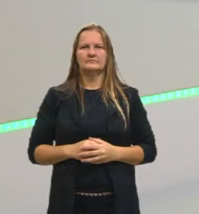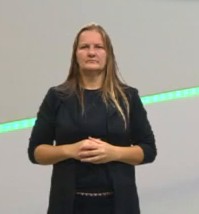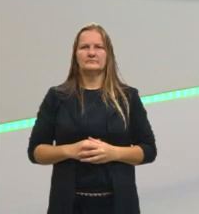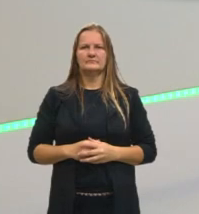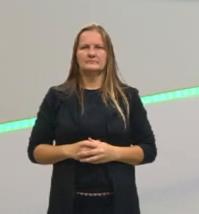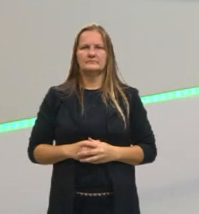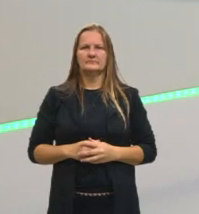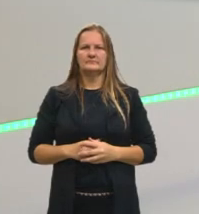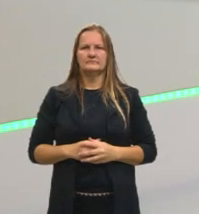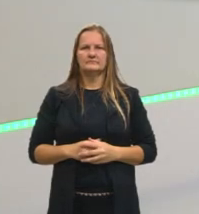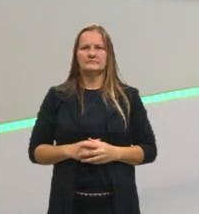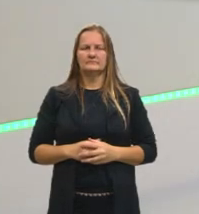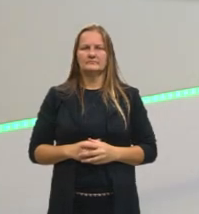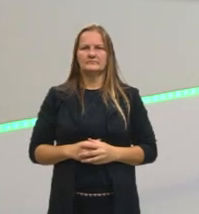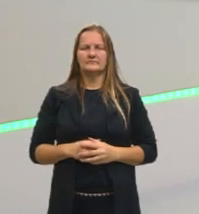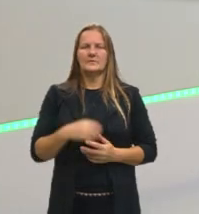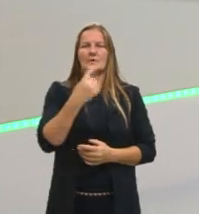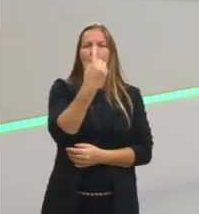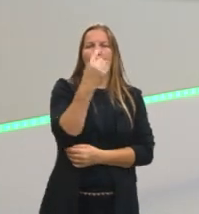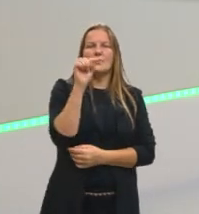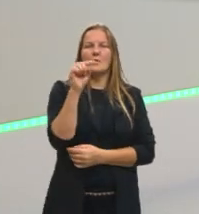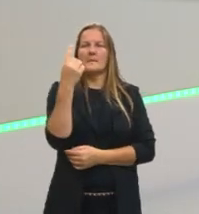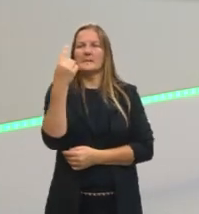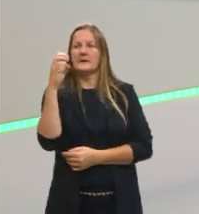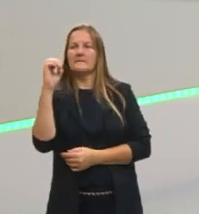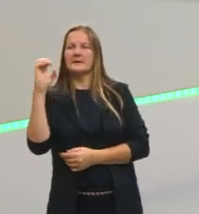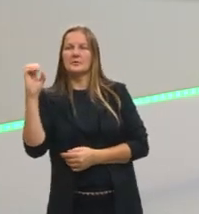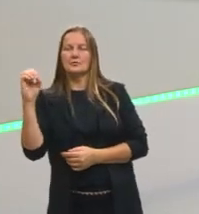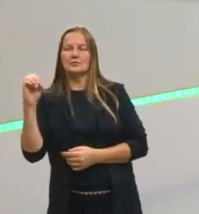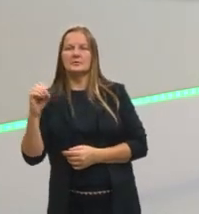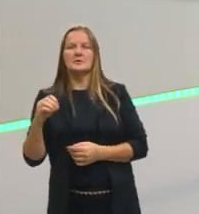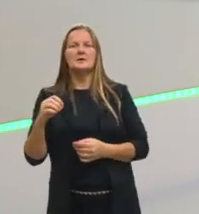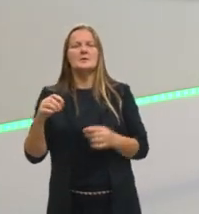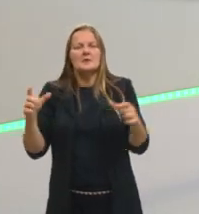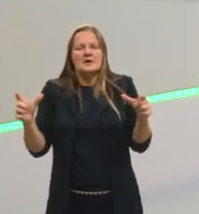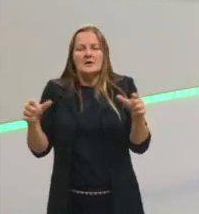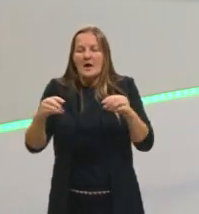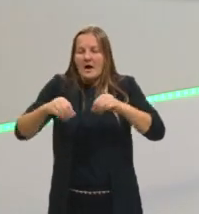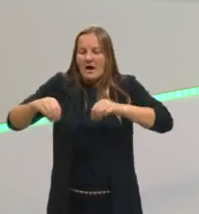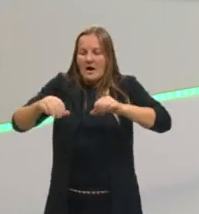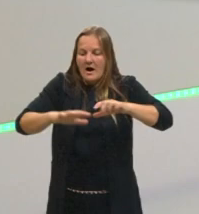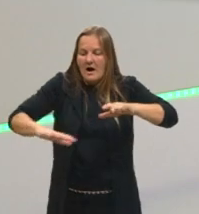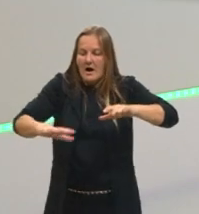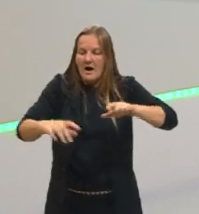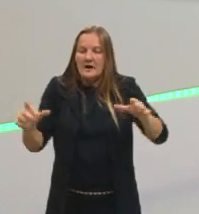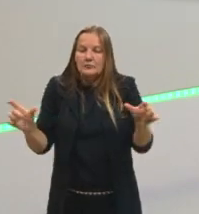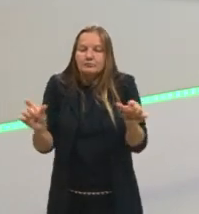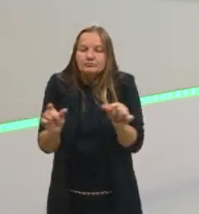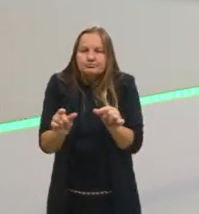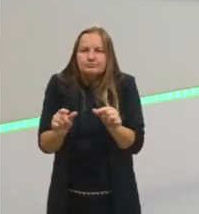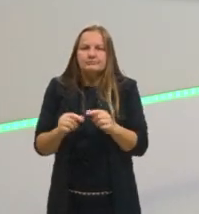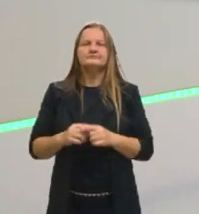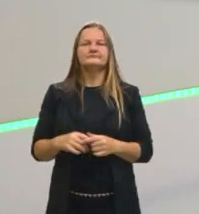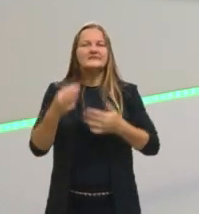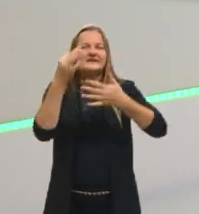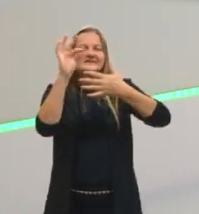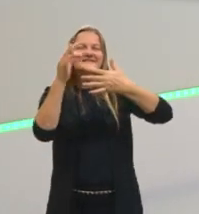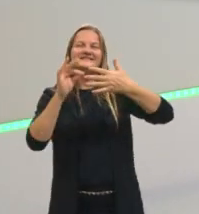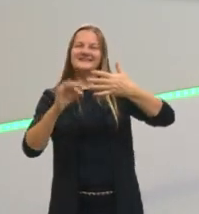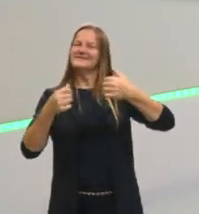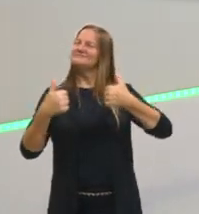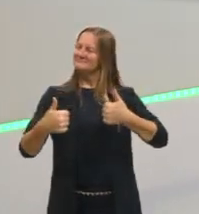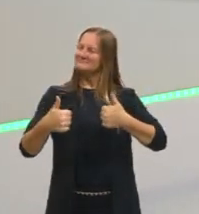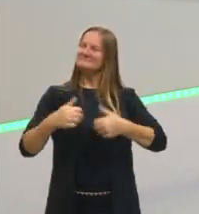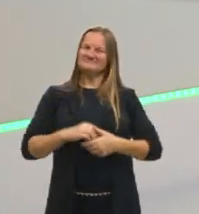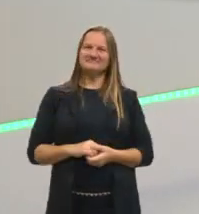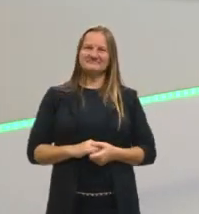uma escala 1 para mil por exemplo eu vou ter uma área bem reduzida E aí eu vou conseguir ter mais detalhamento tá